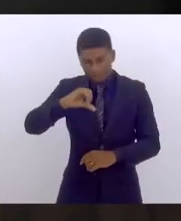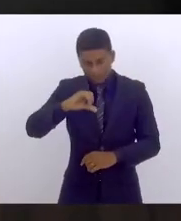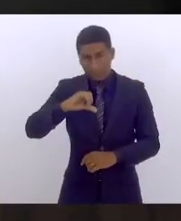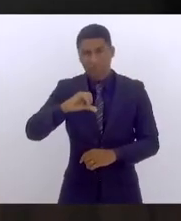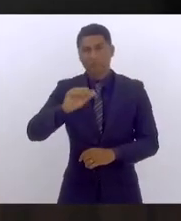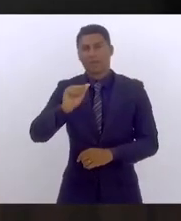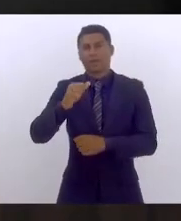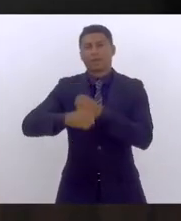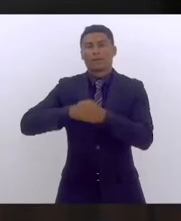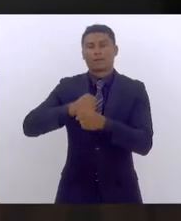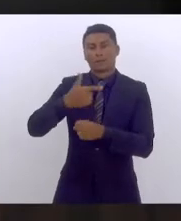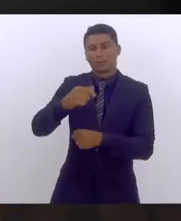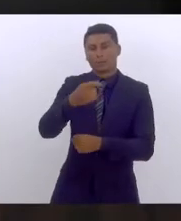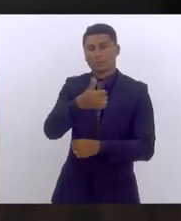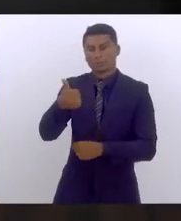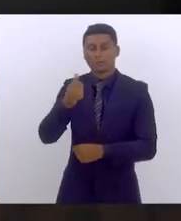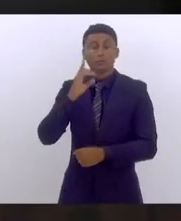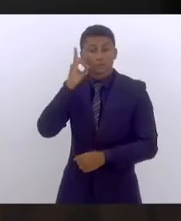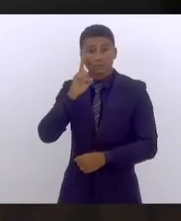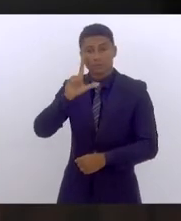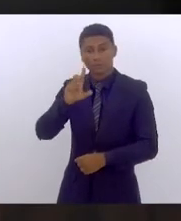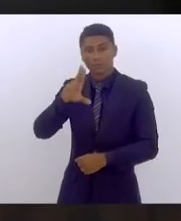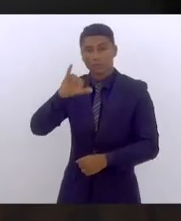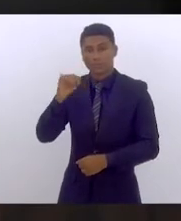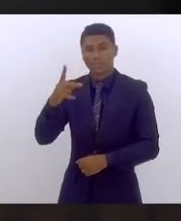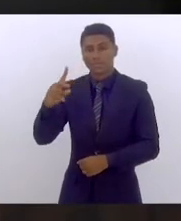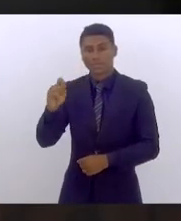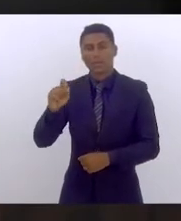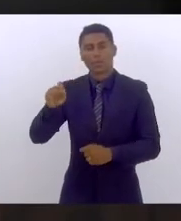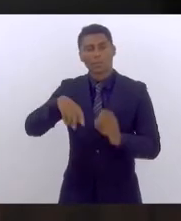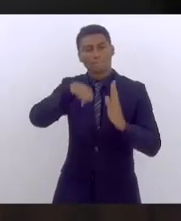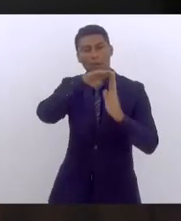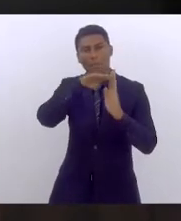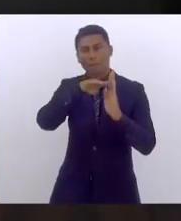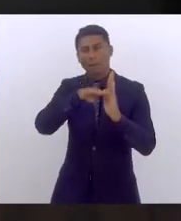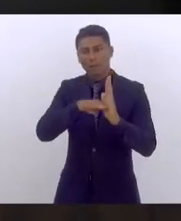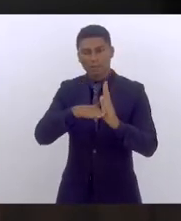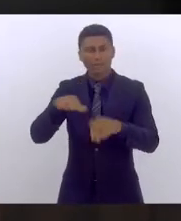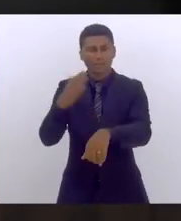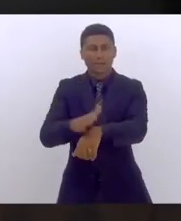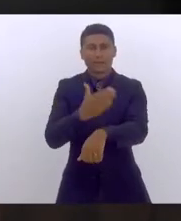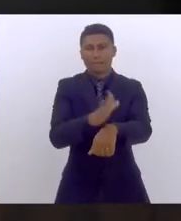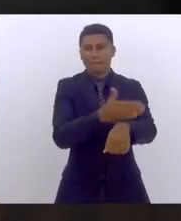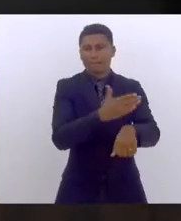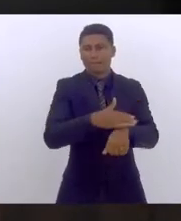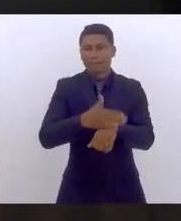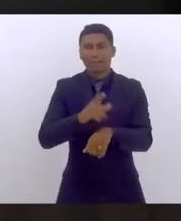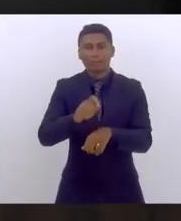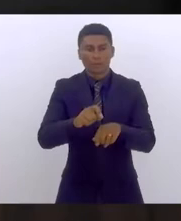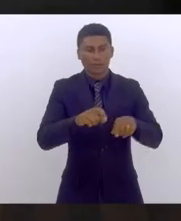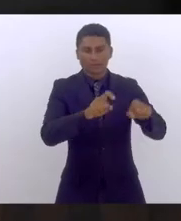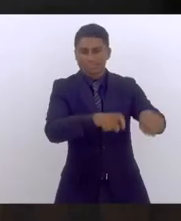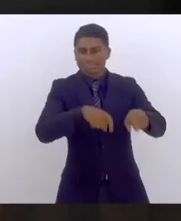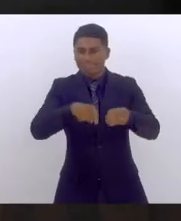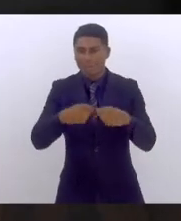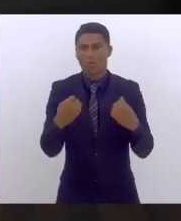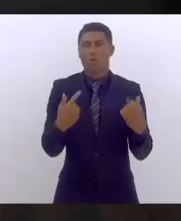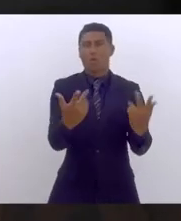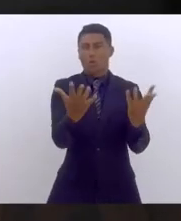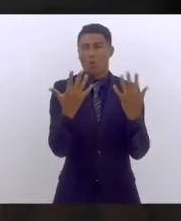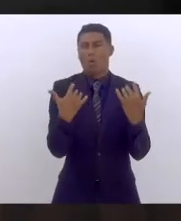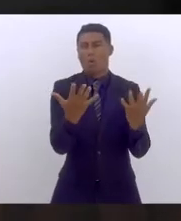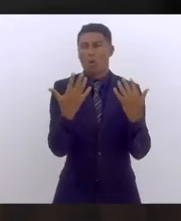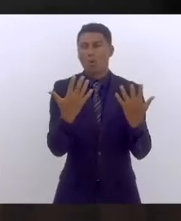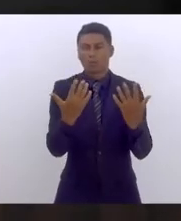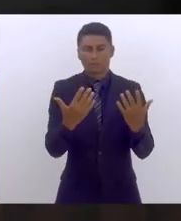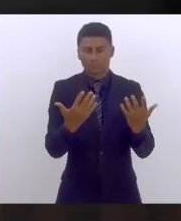21, de autoria da deputada Lucinha, que dispõe sobre o programa de capacitação Horta Acolhedora Urbana, com o objetivo de instruir